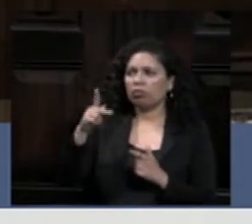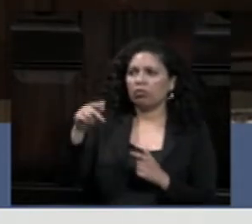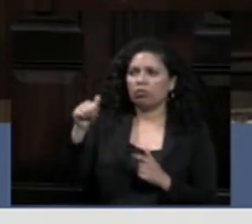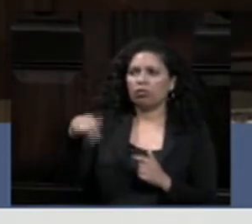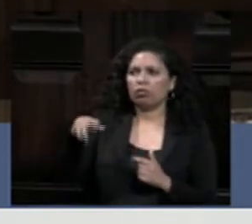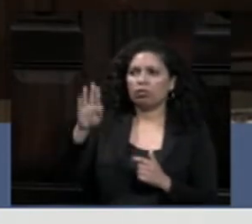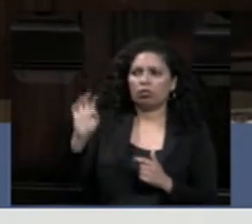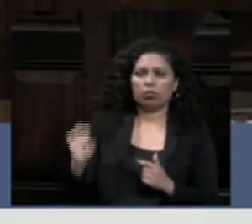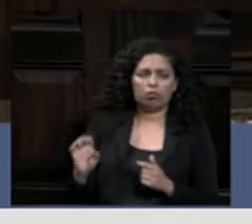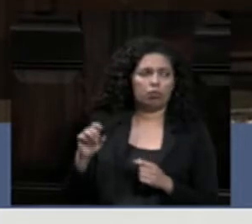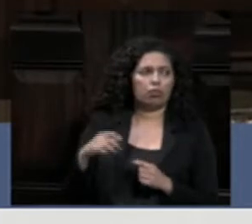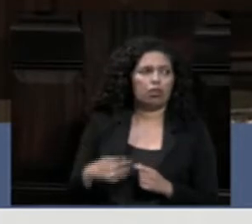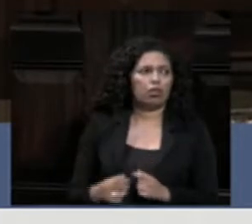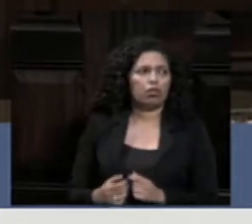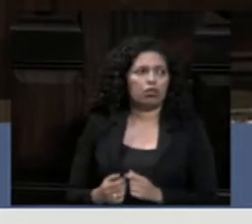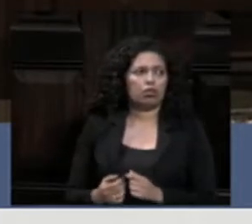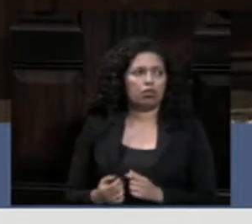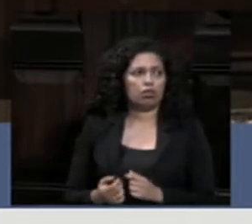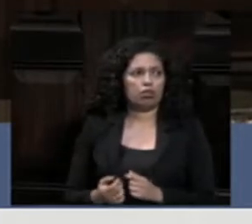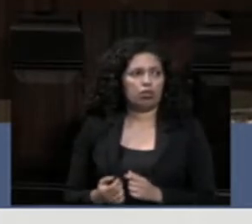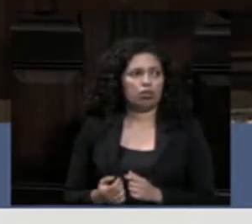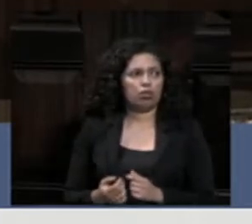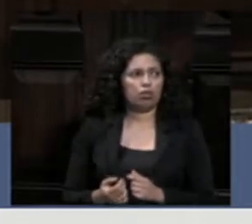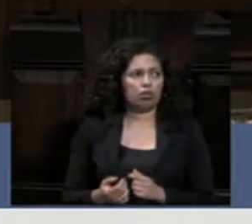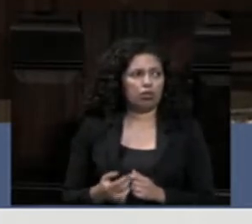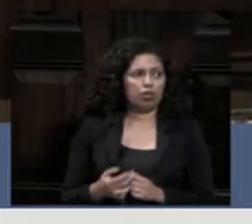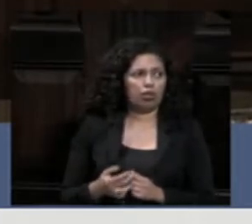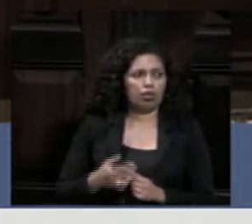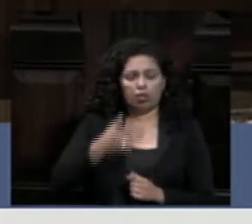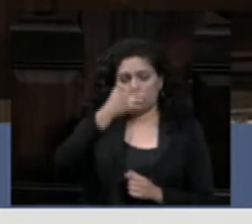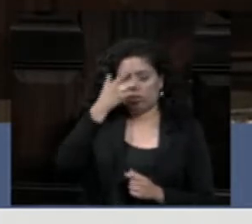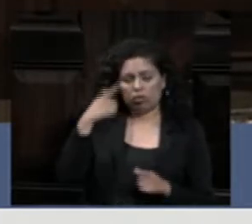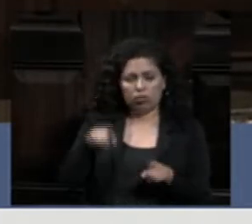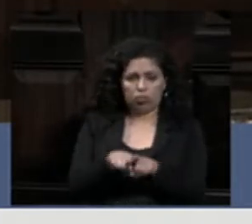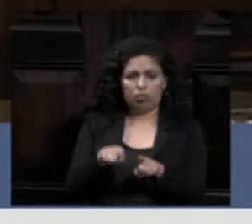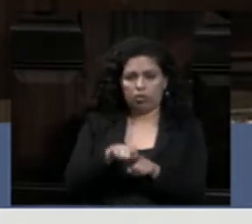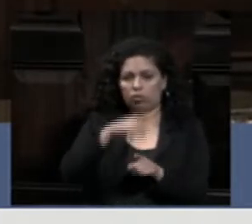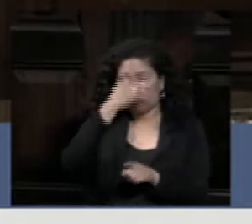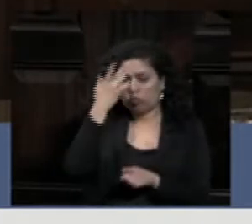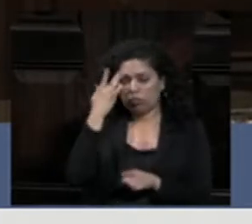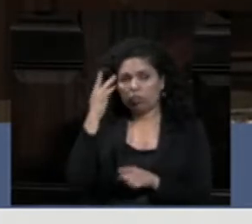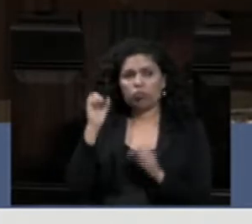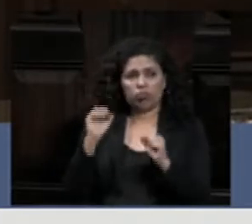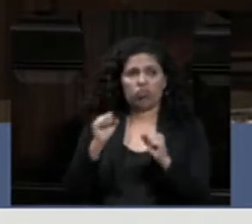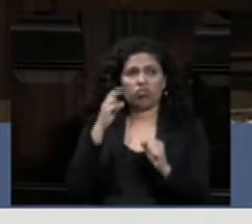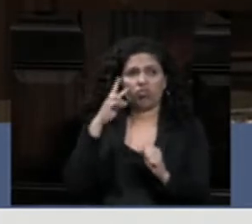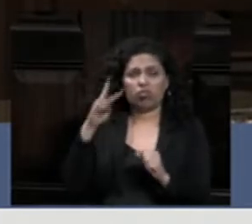juntos, e realmente as pessoas... Poderia haver também uma consulta lá, eu vou dar uma parte ao